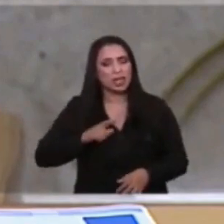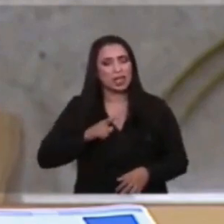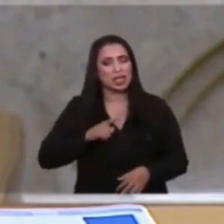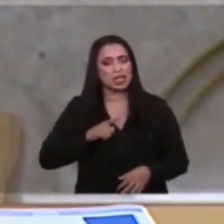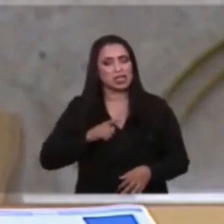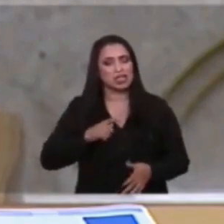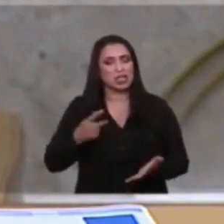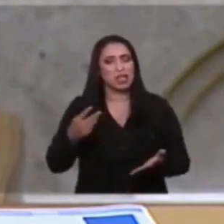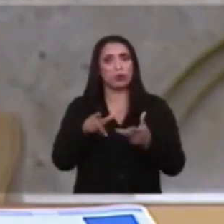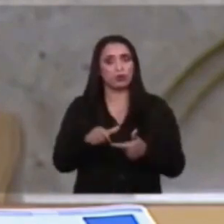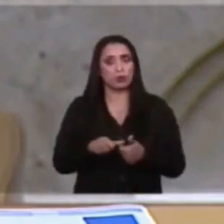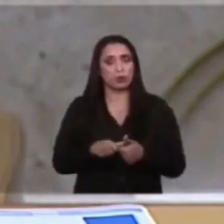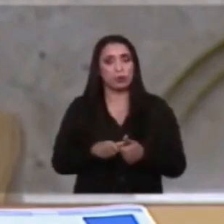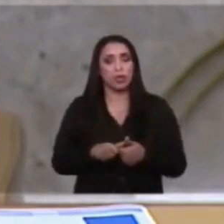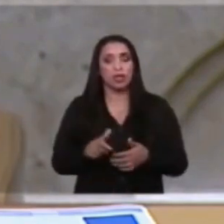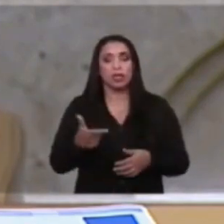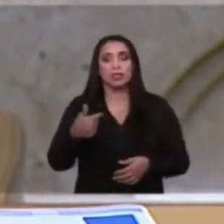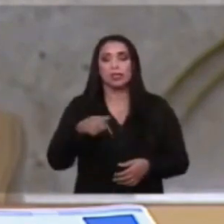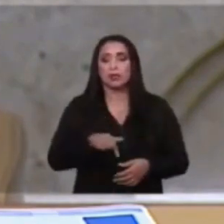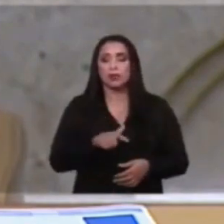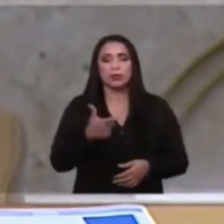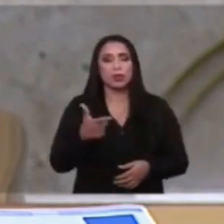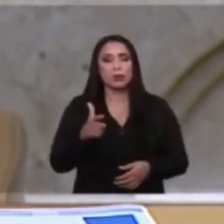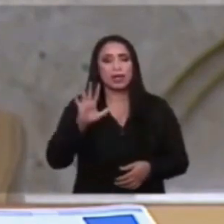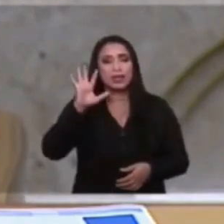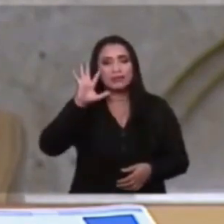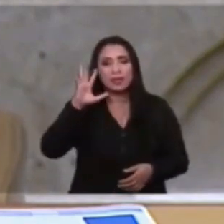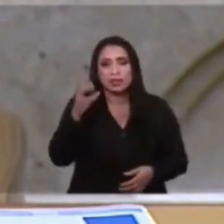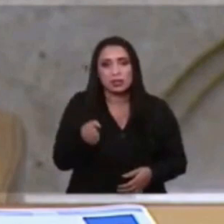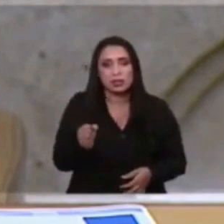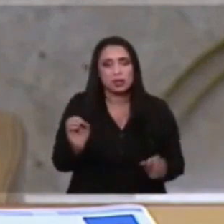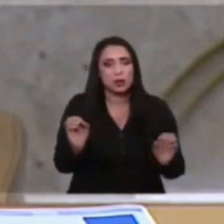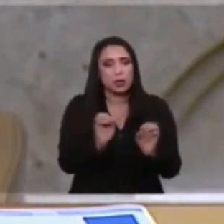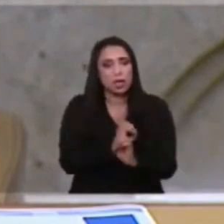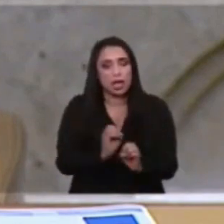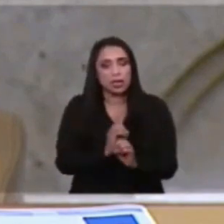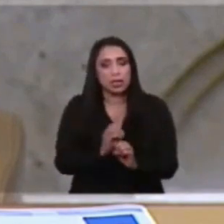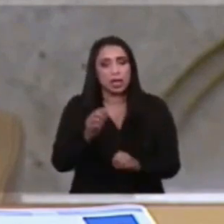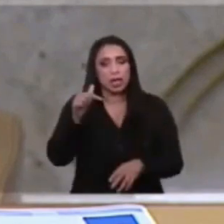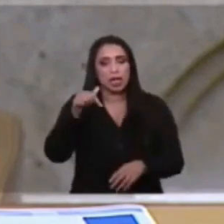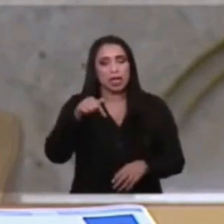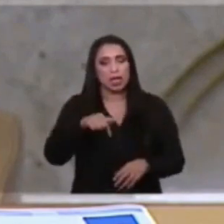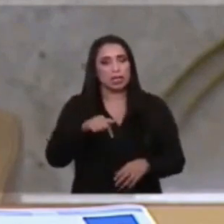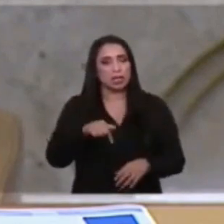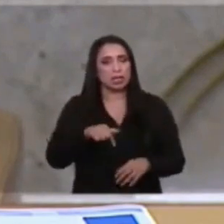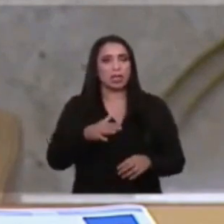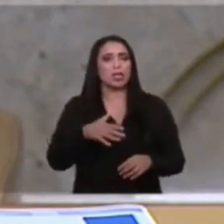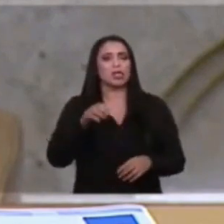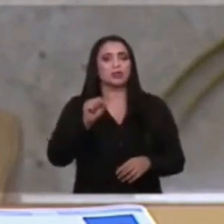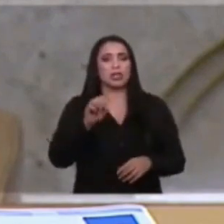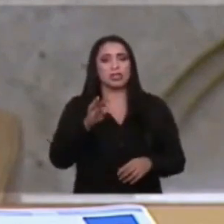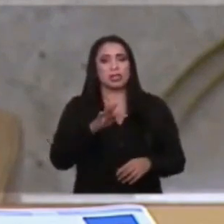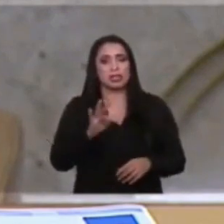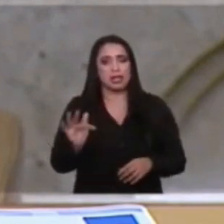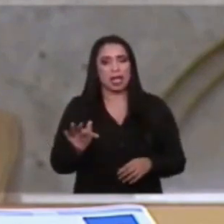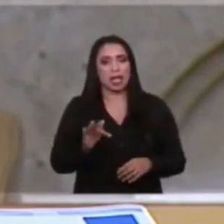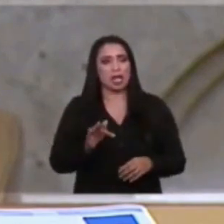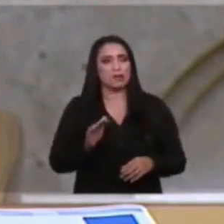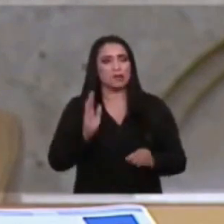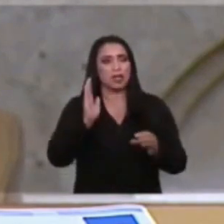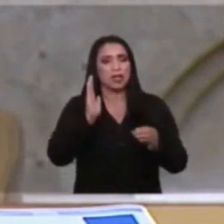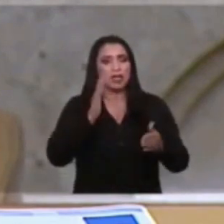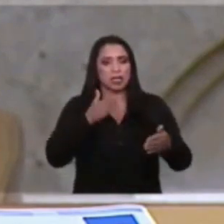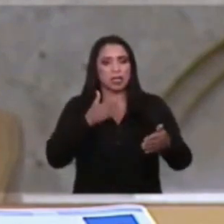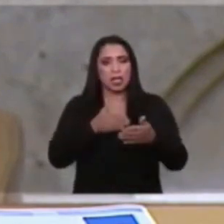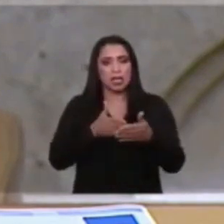ou grave negligência. Portanto, não há nenhuma decisão cerceadora da liberdade de expressão. Nós